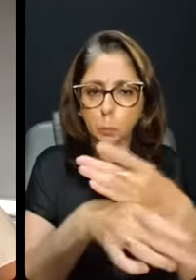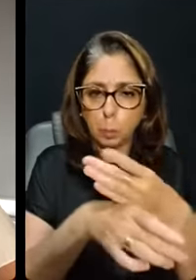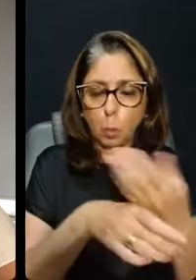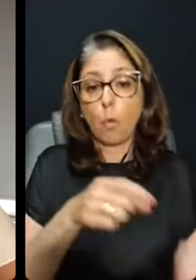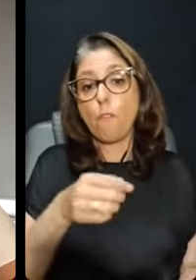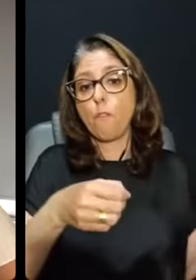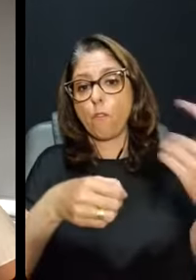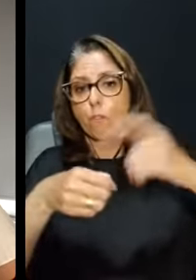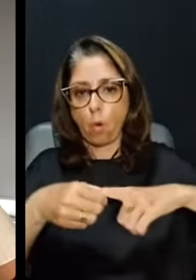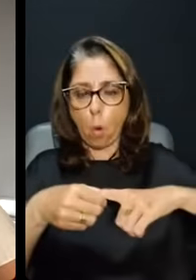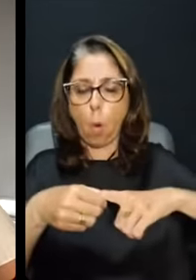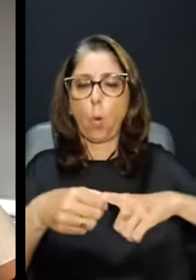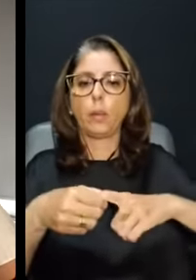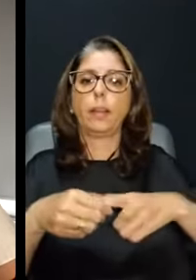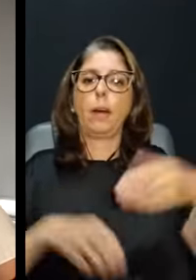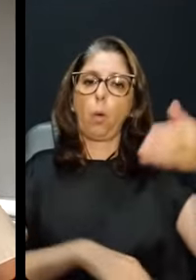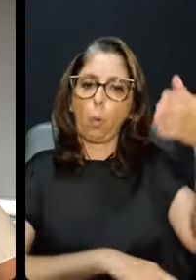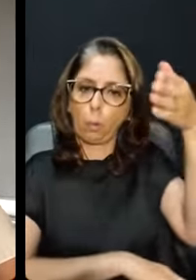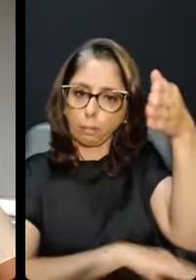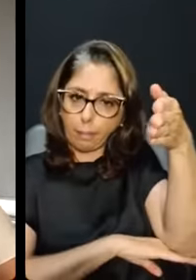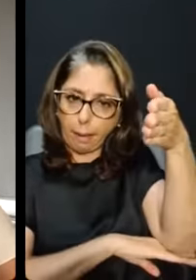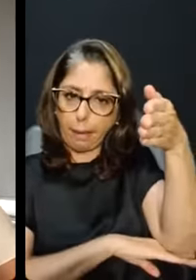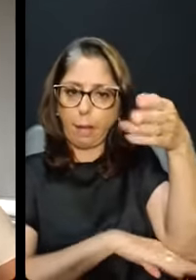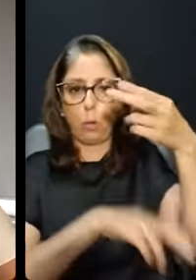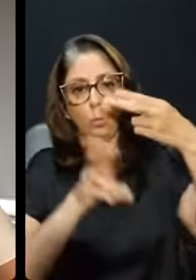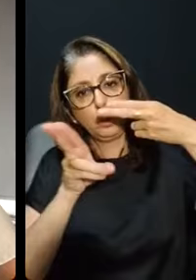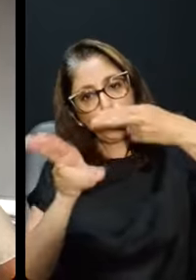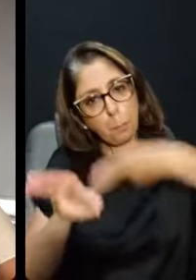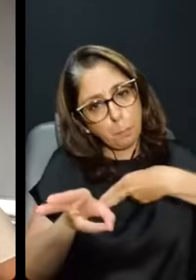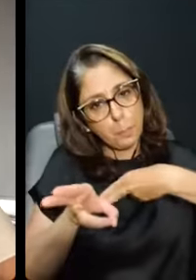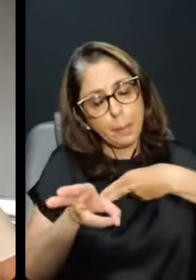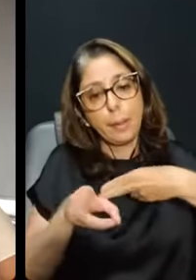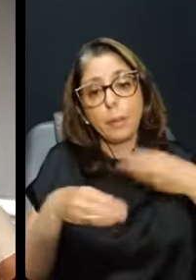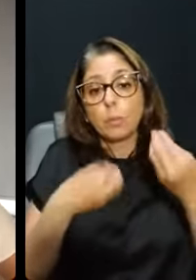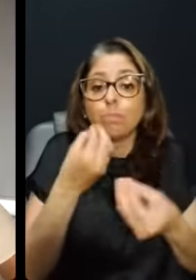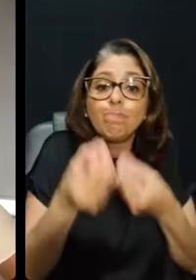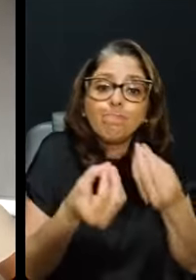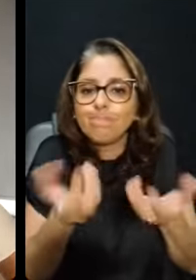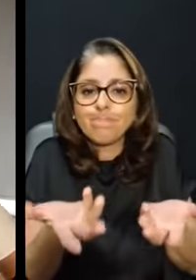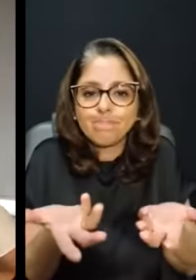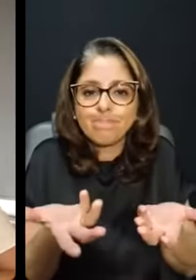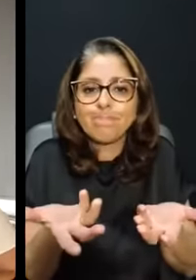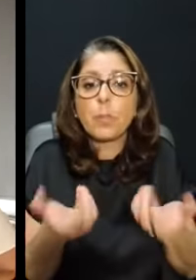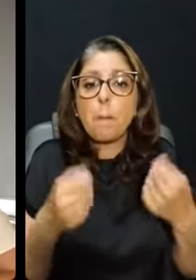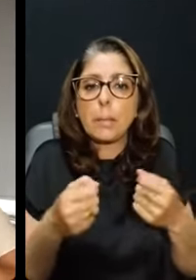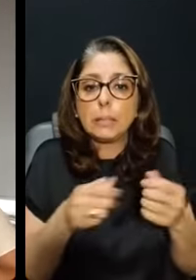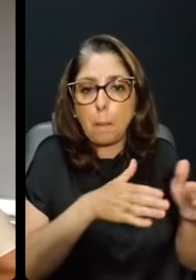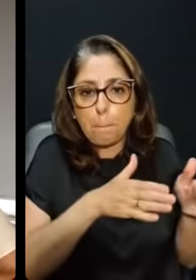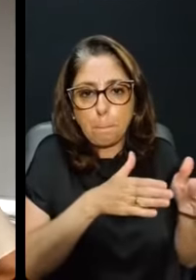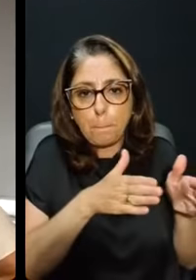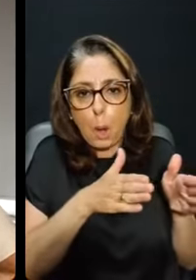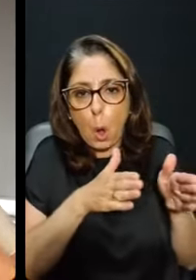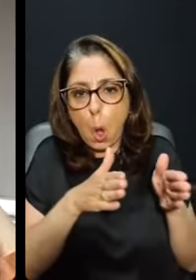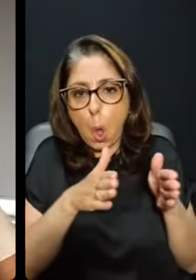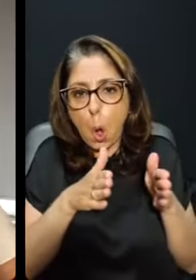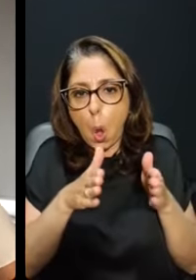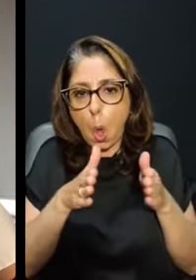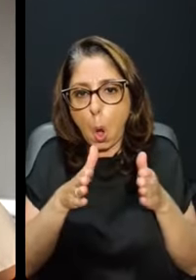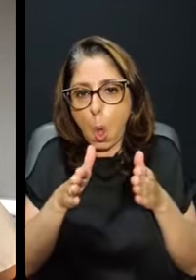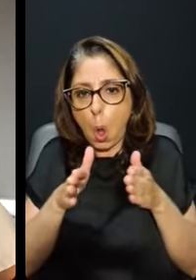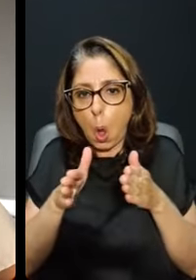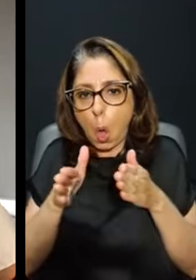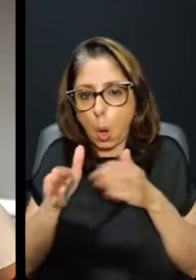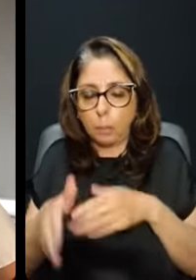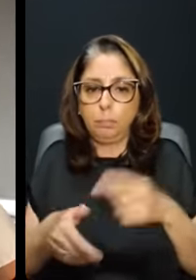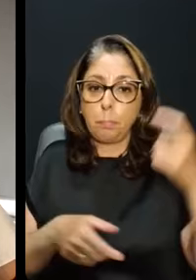que é você pensar na acessibilidade como um todo, como um único percurso, como um percurso de uma vontade de